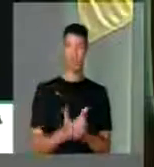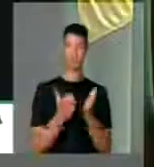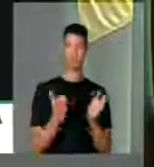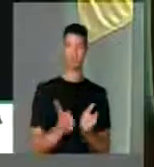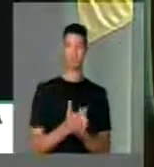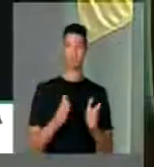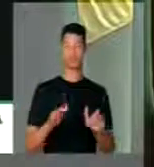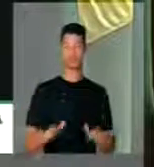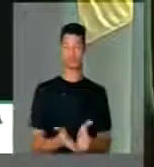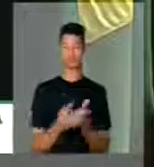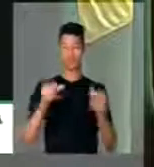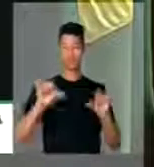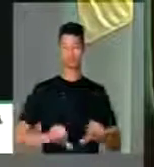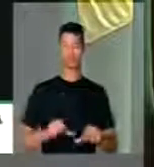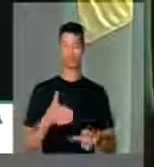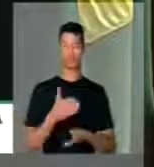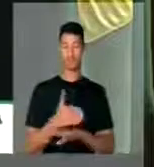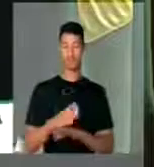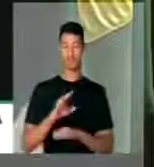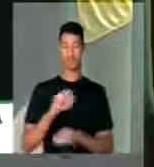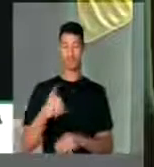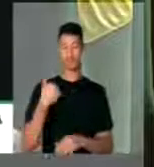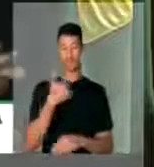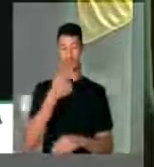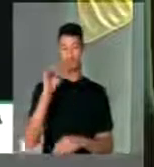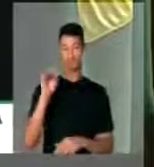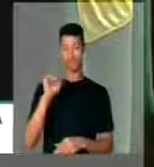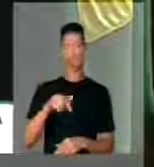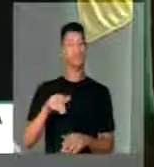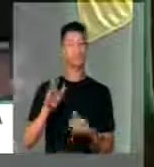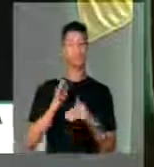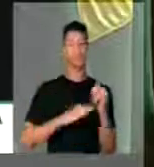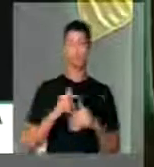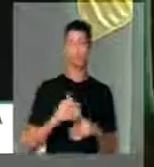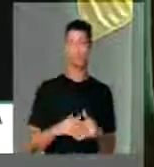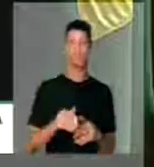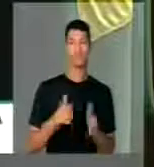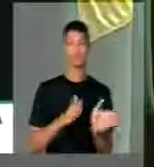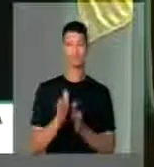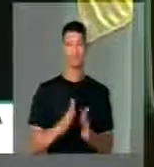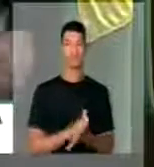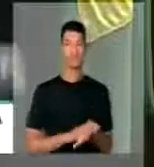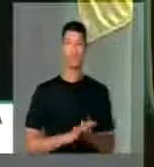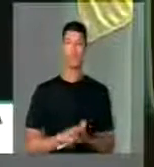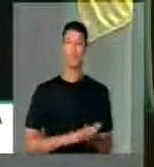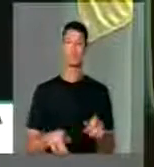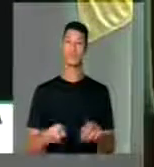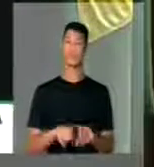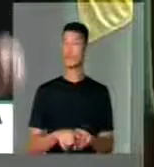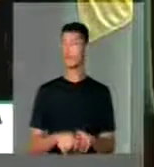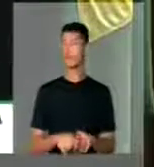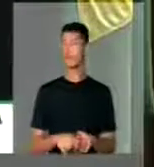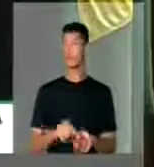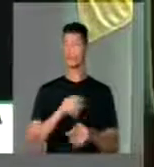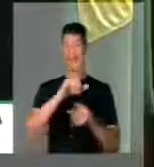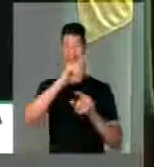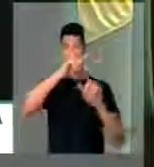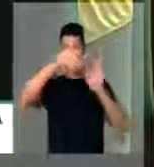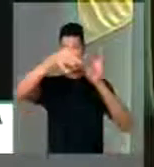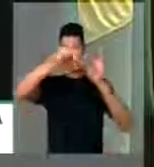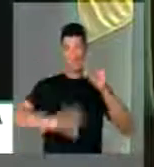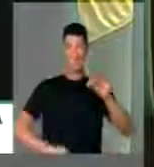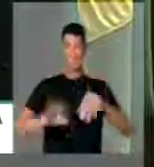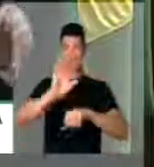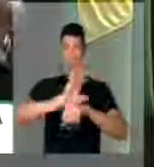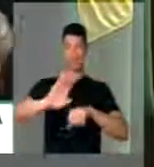uma pessoa miserável, a só poder acessar esse benefício com 70 anos de idade, é praticamente inviabilizar. Inclusive, rasgando o